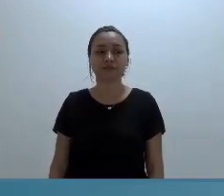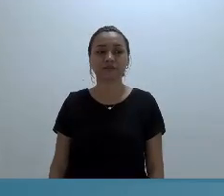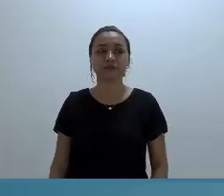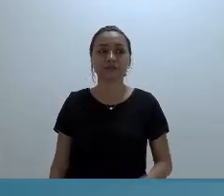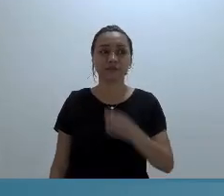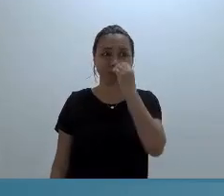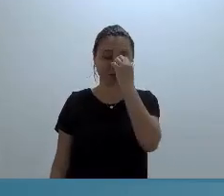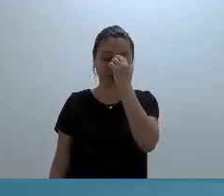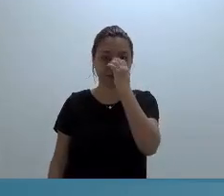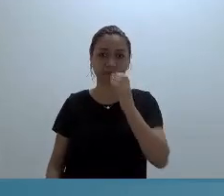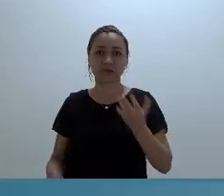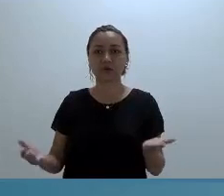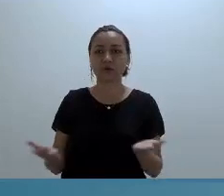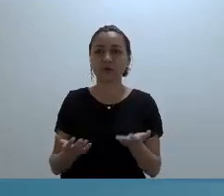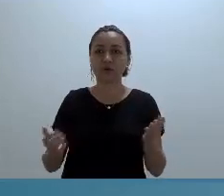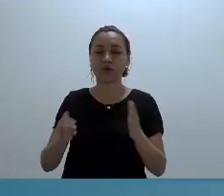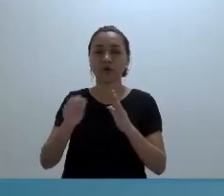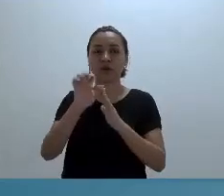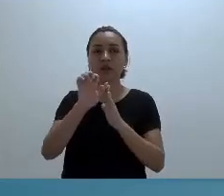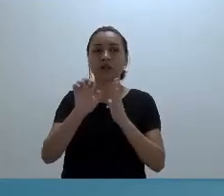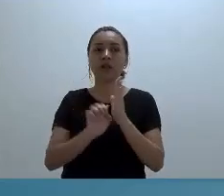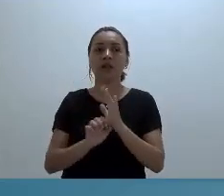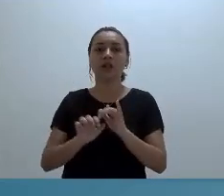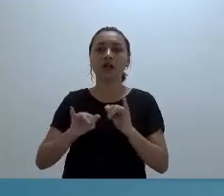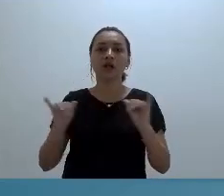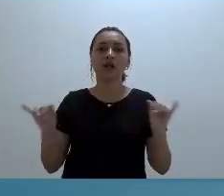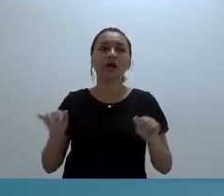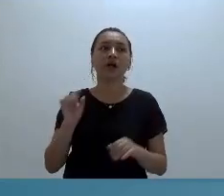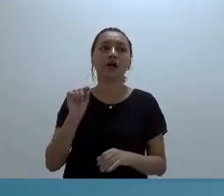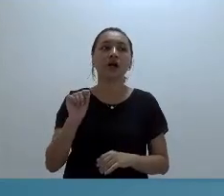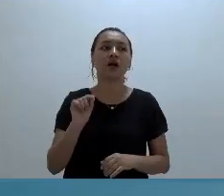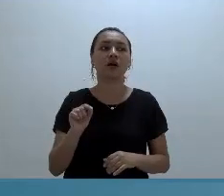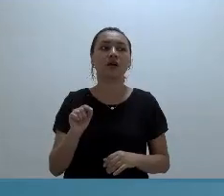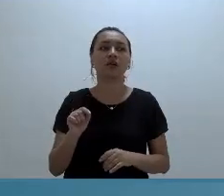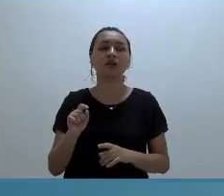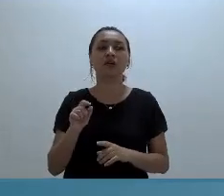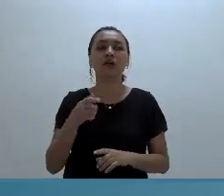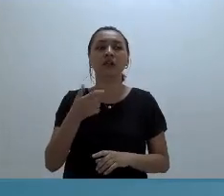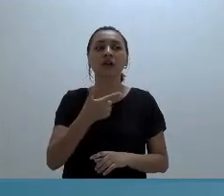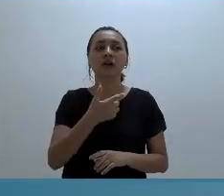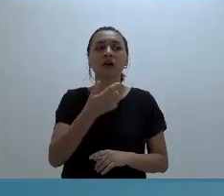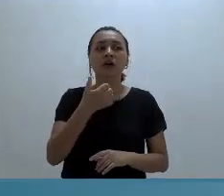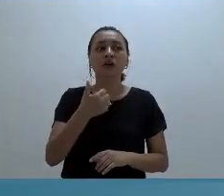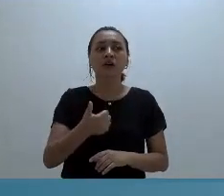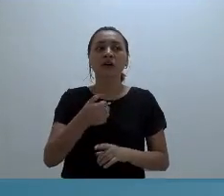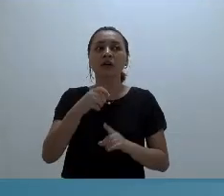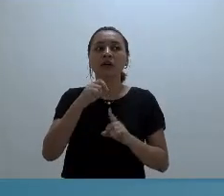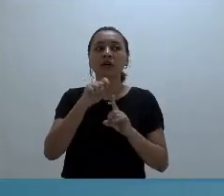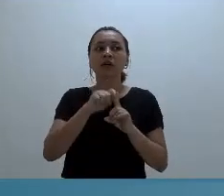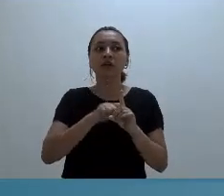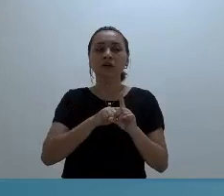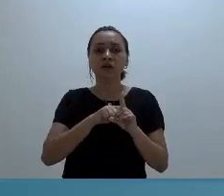Cujo edital foi publicado em 21 de março de setembro de 2023.